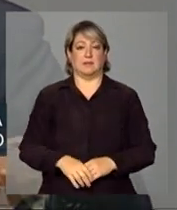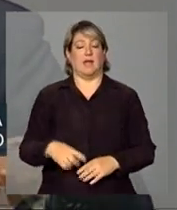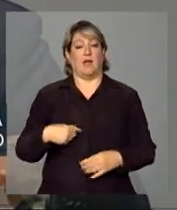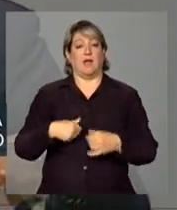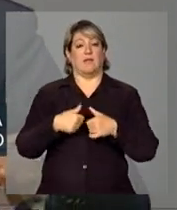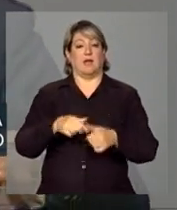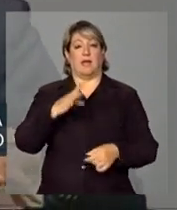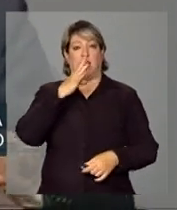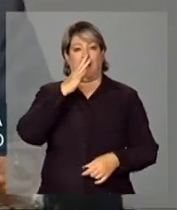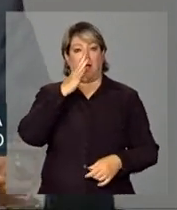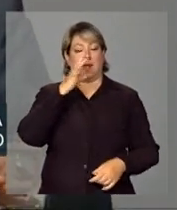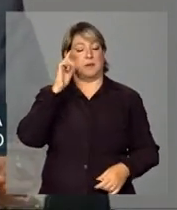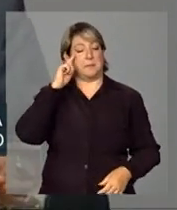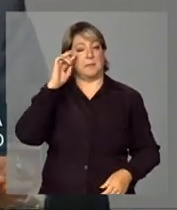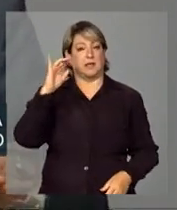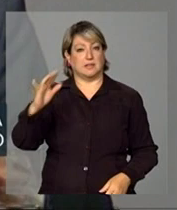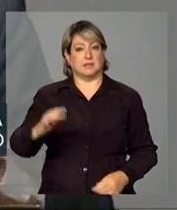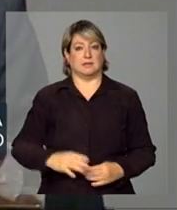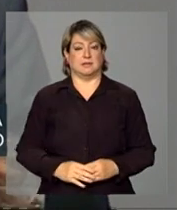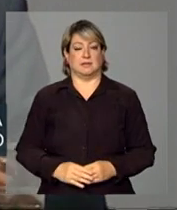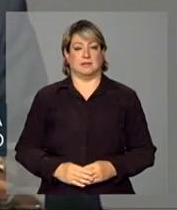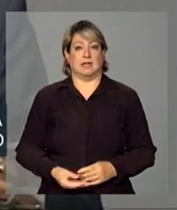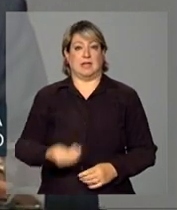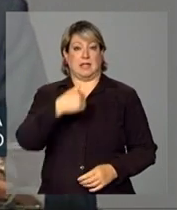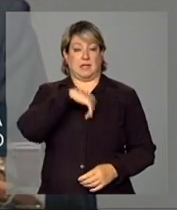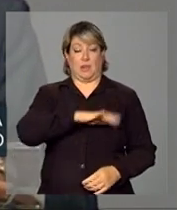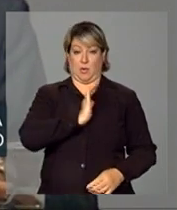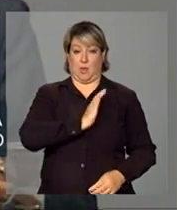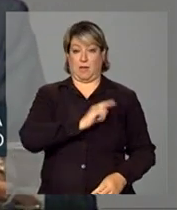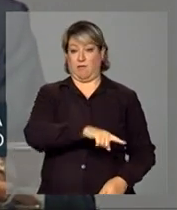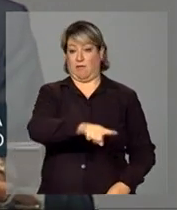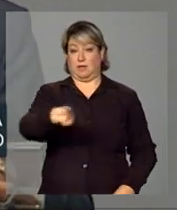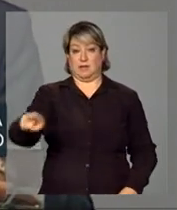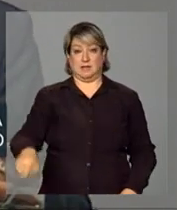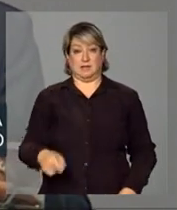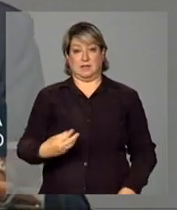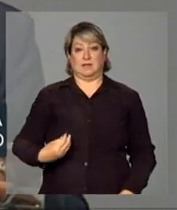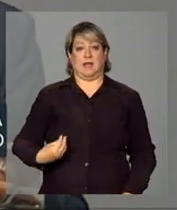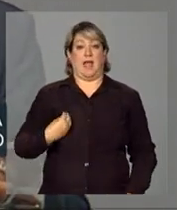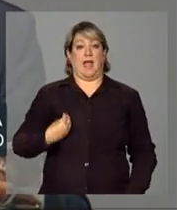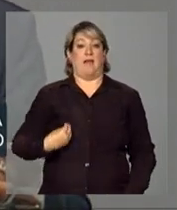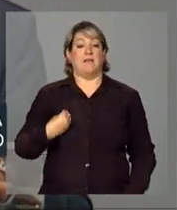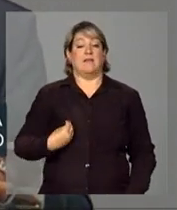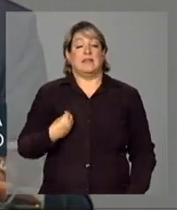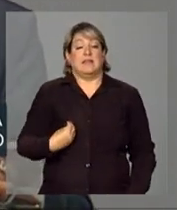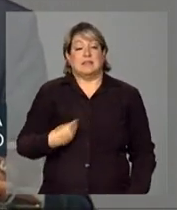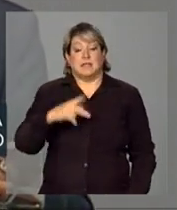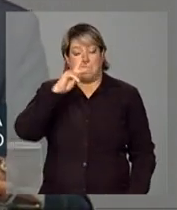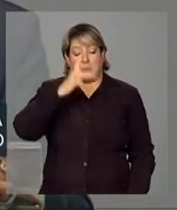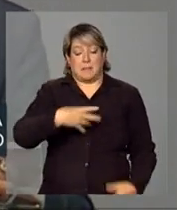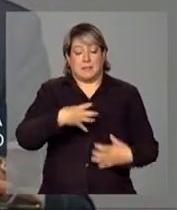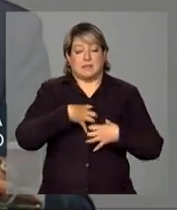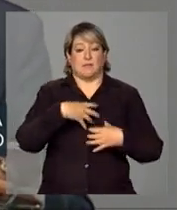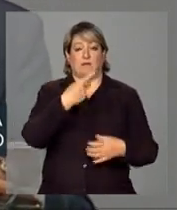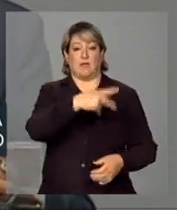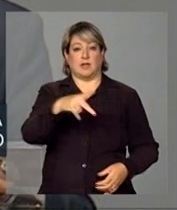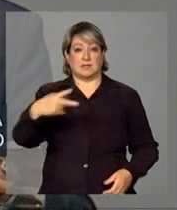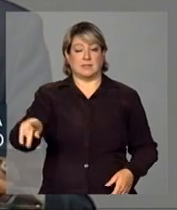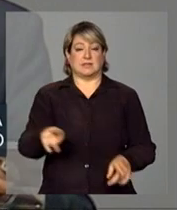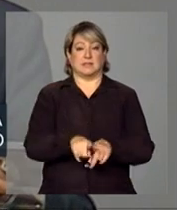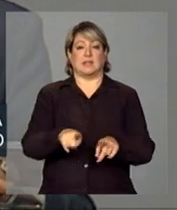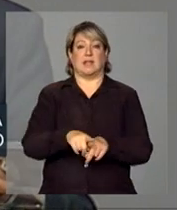fiquei imaginando no coração de vocês, na vida pessoal de vocês, na vida familiar de